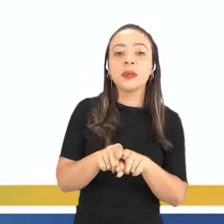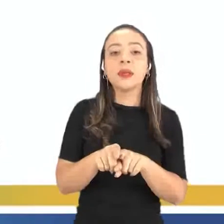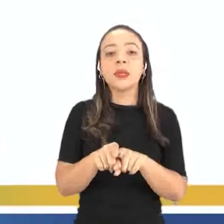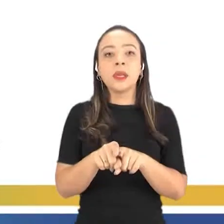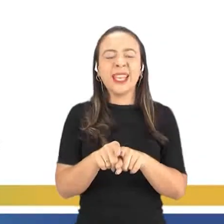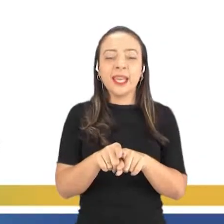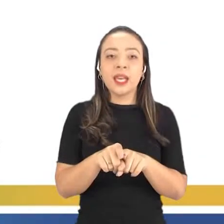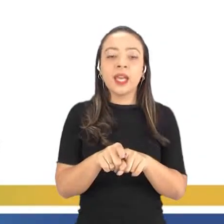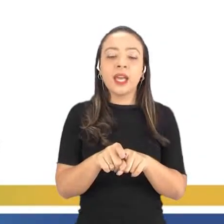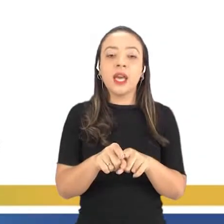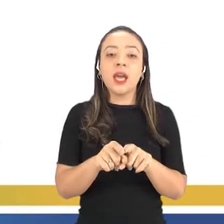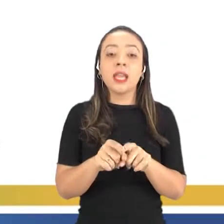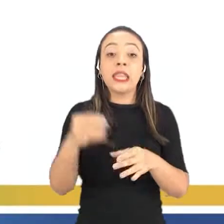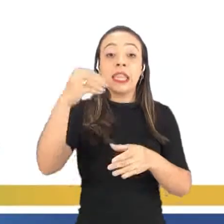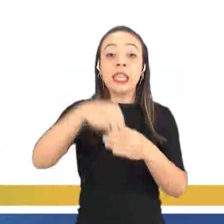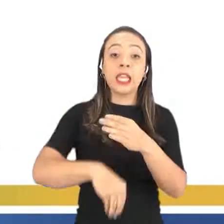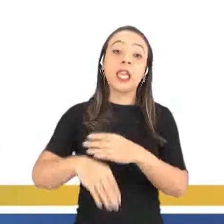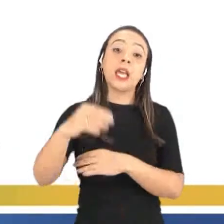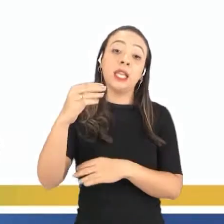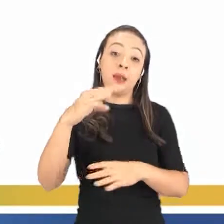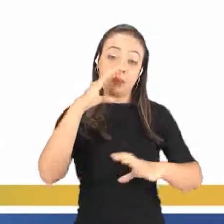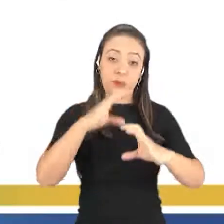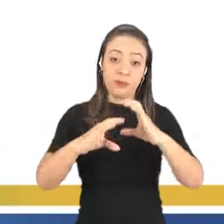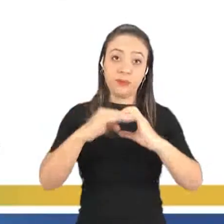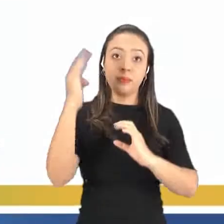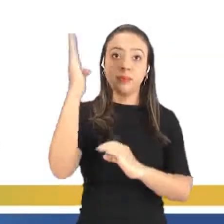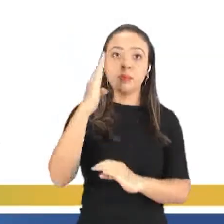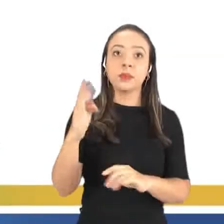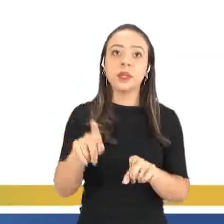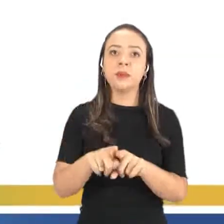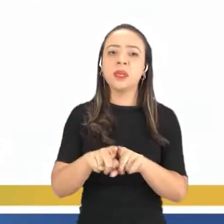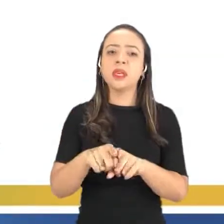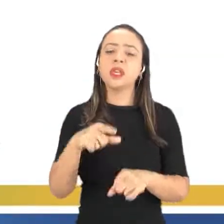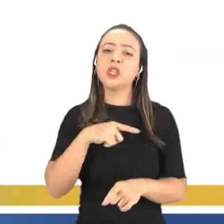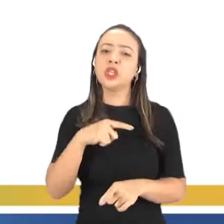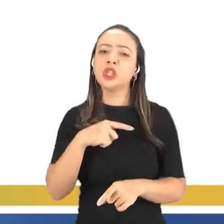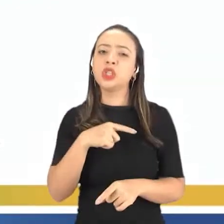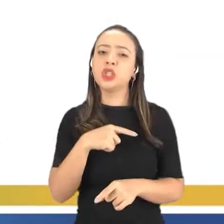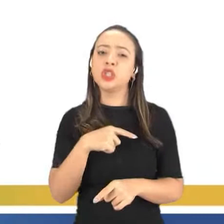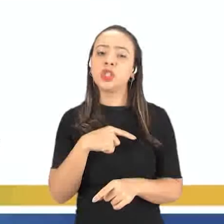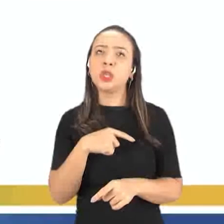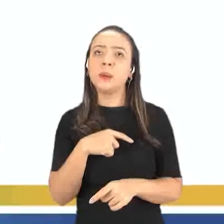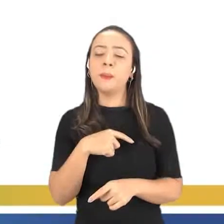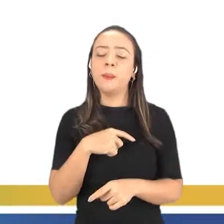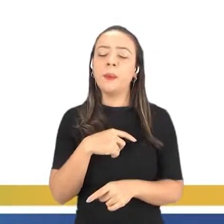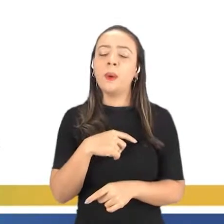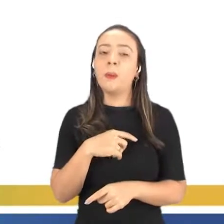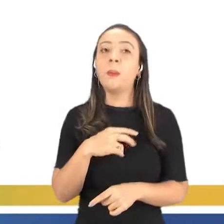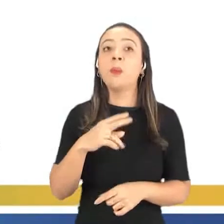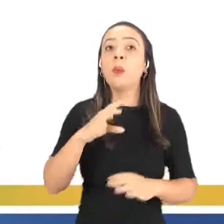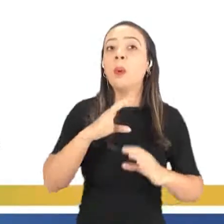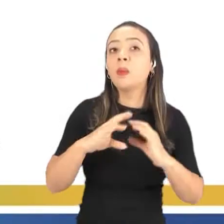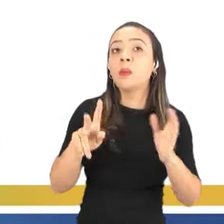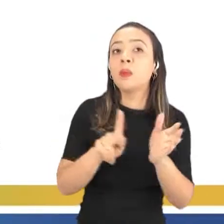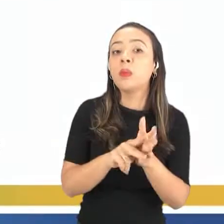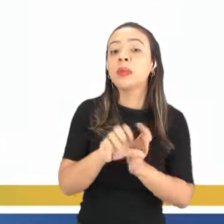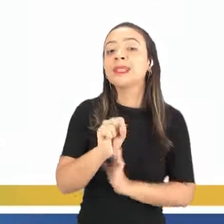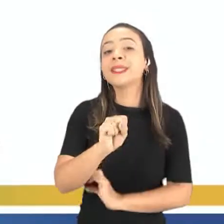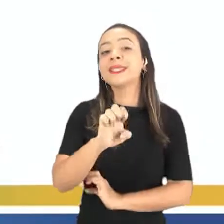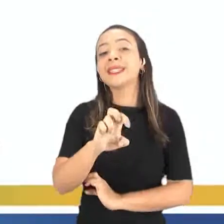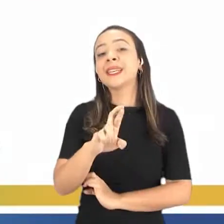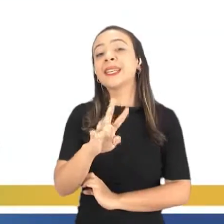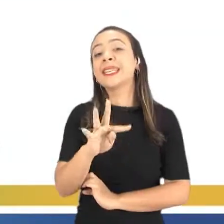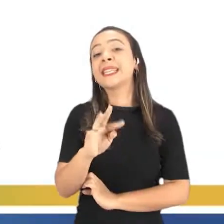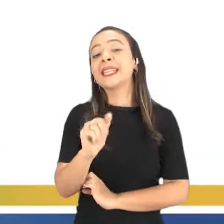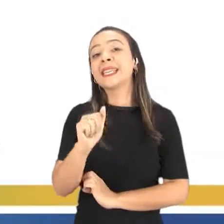música brasileira, podemos observar o timbre anasalado do canto sertanejo, alguns instrumentos musicais